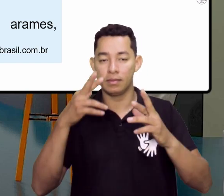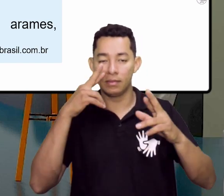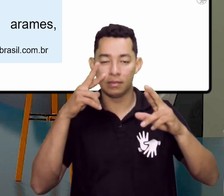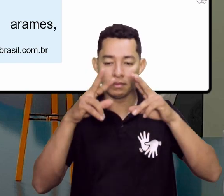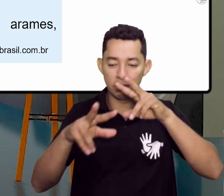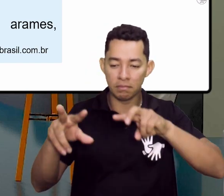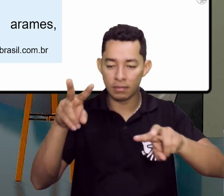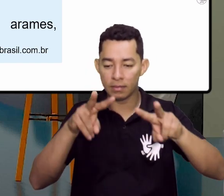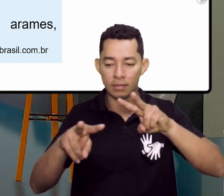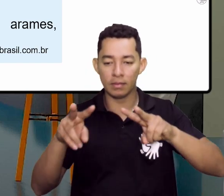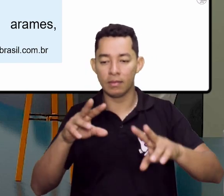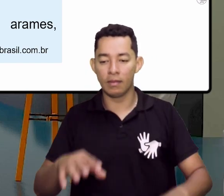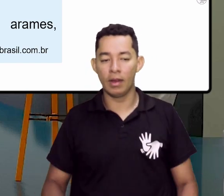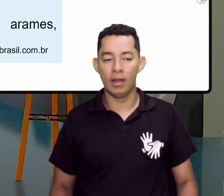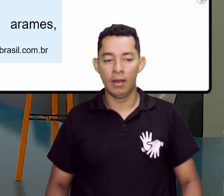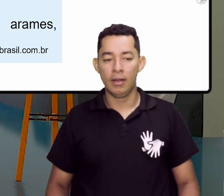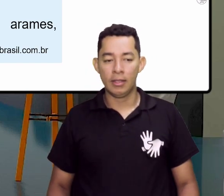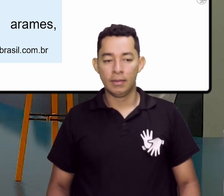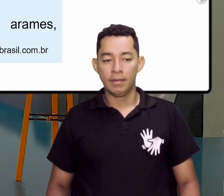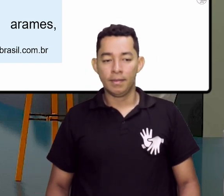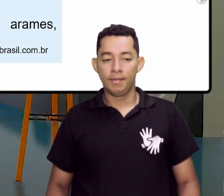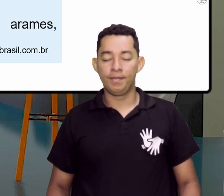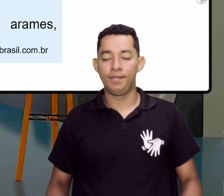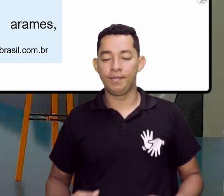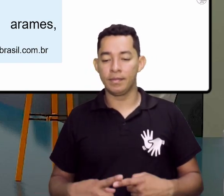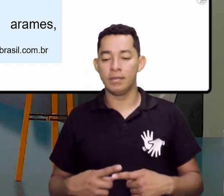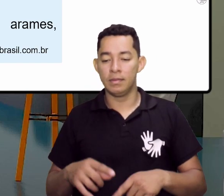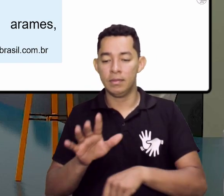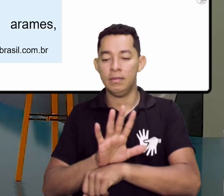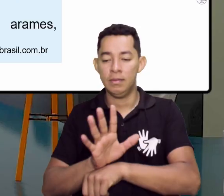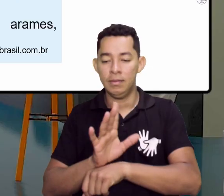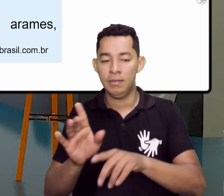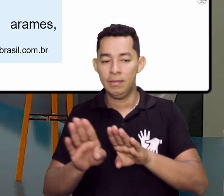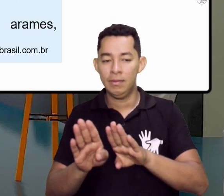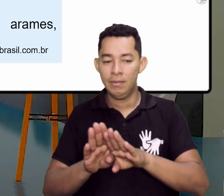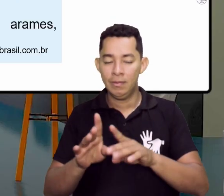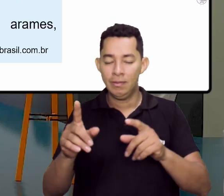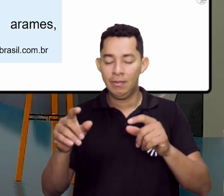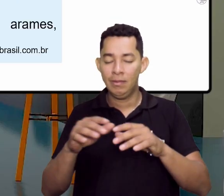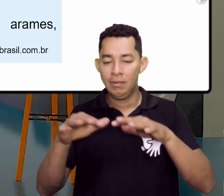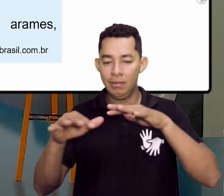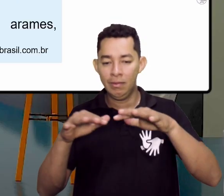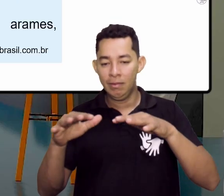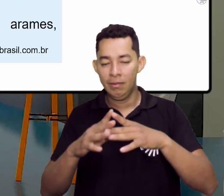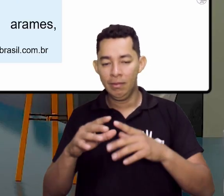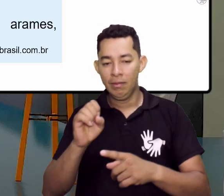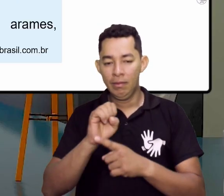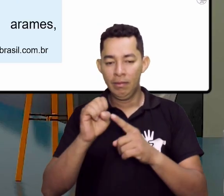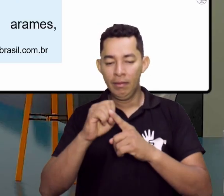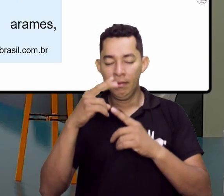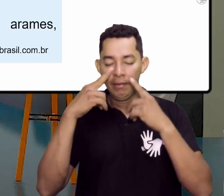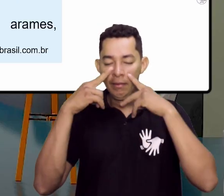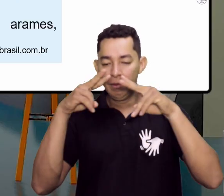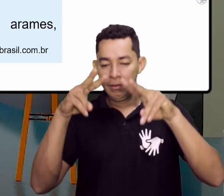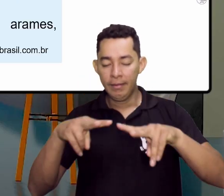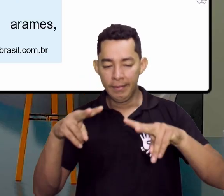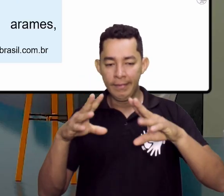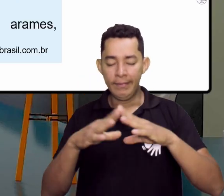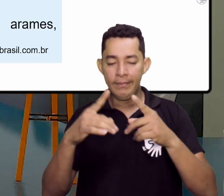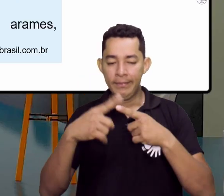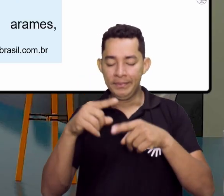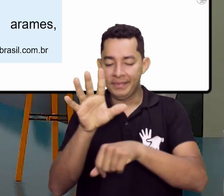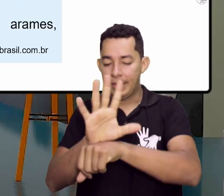cinema também é uma arte que mexe com o sentido da visão, porque são fotografias passadas numa velocidade tal que o olho